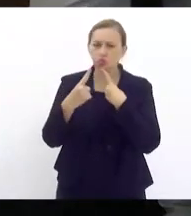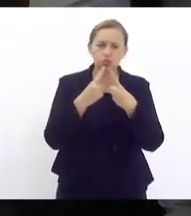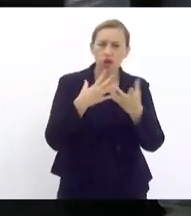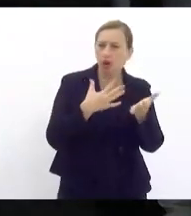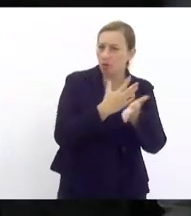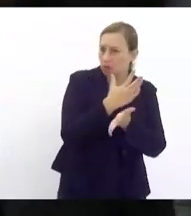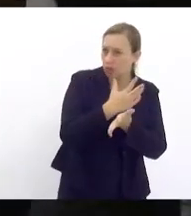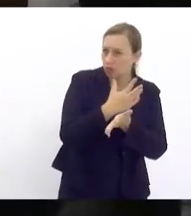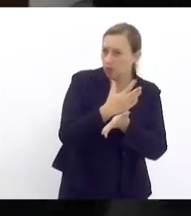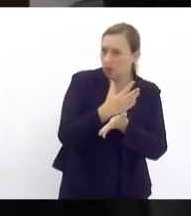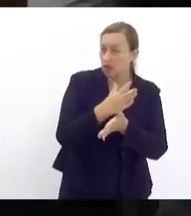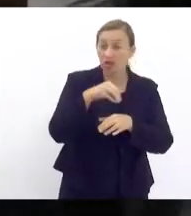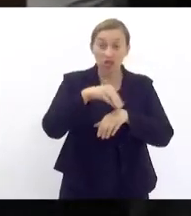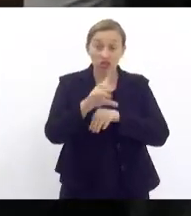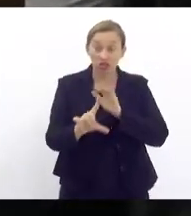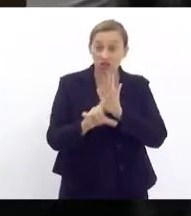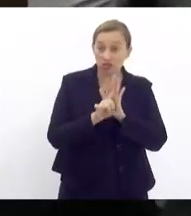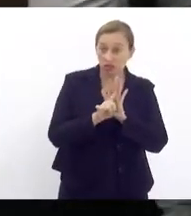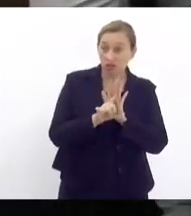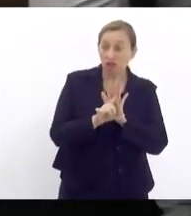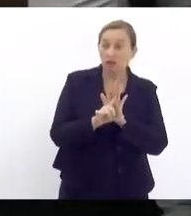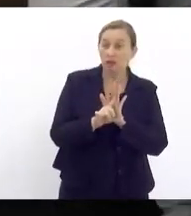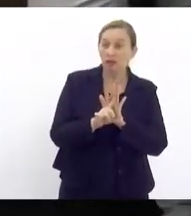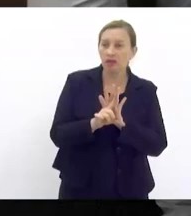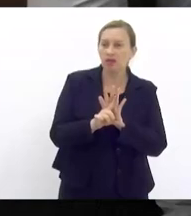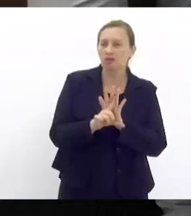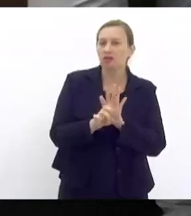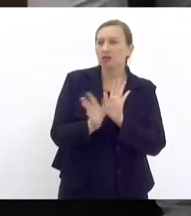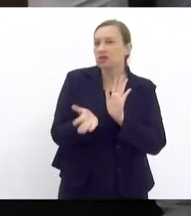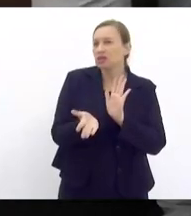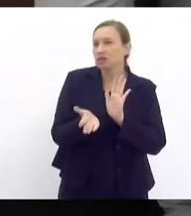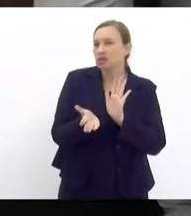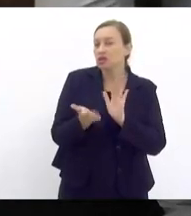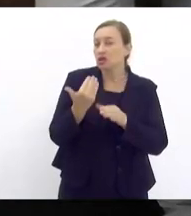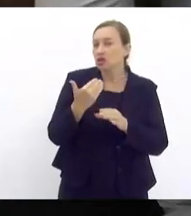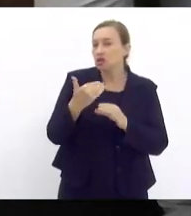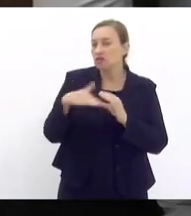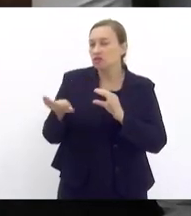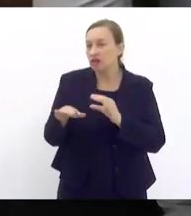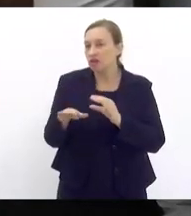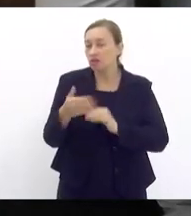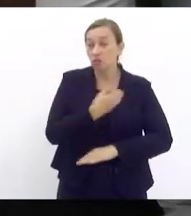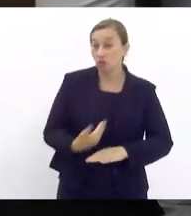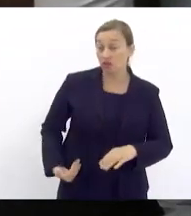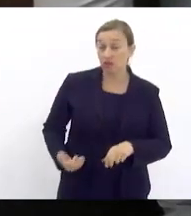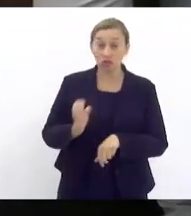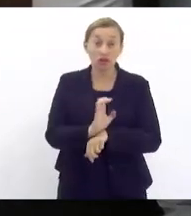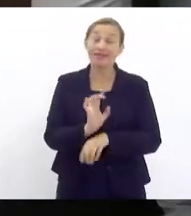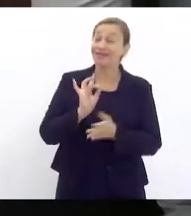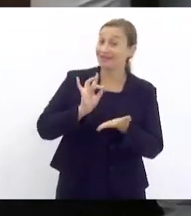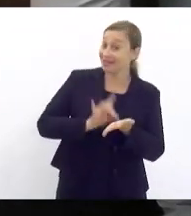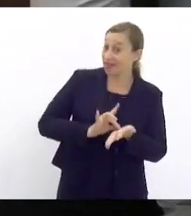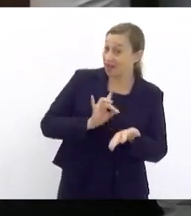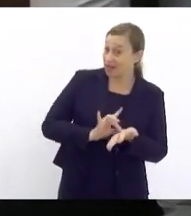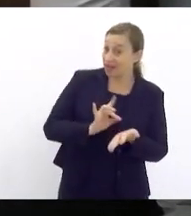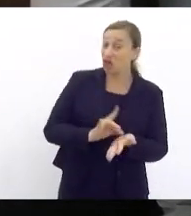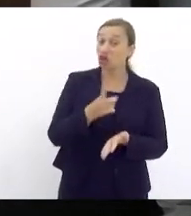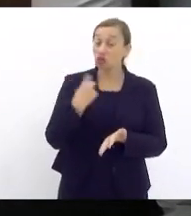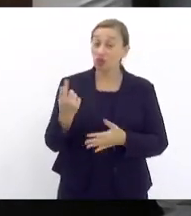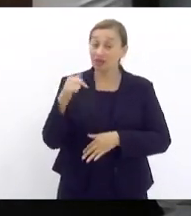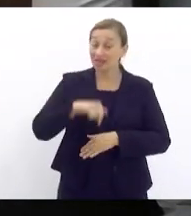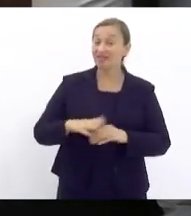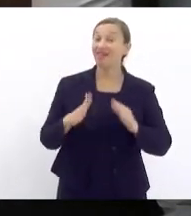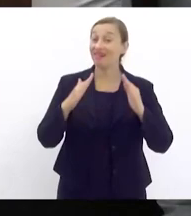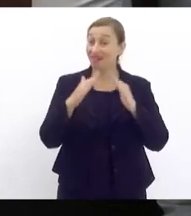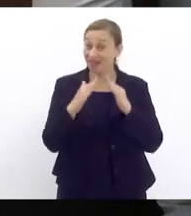essa indicação Legislativa vai ser uma prerrogativa que vai para o governo do estado quando na verdade nós deveríamos aqui na